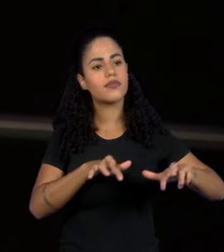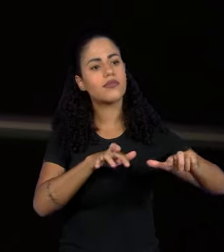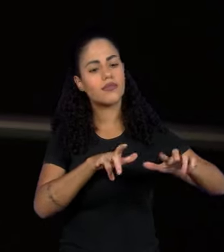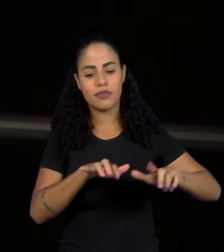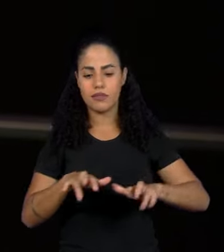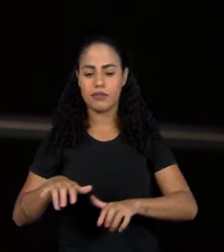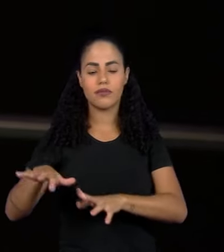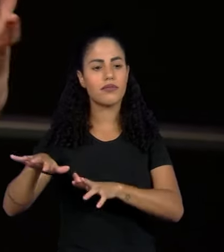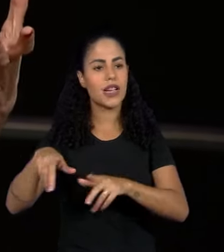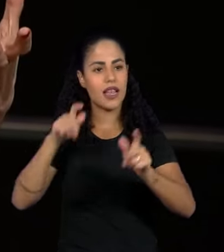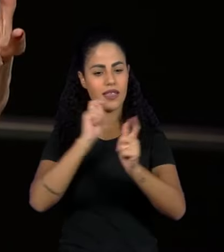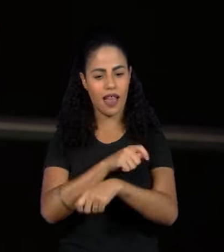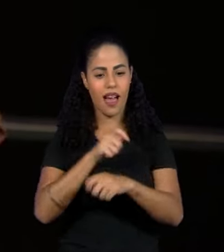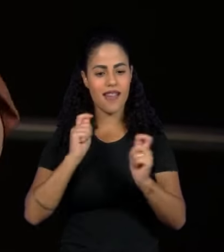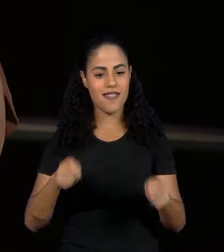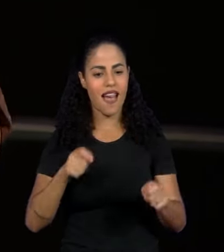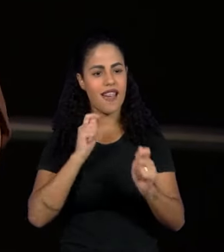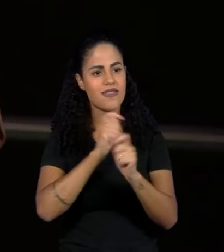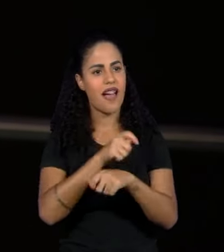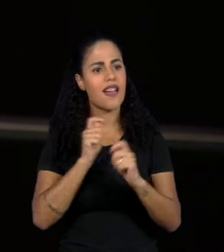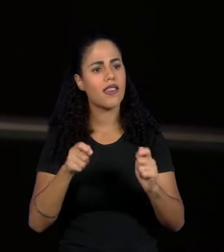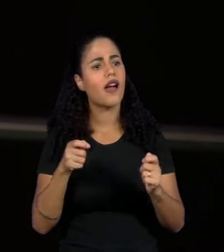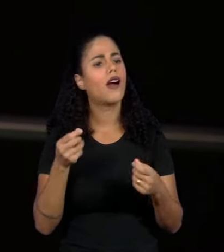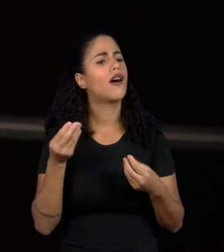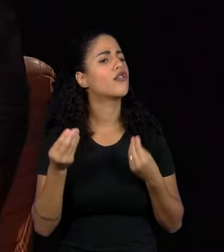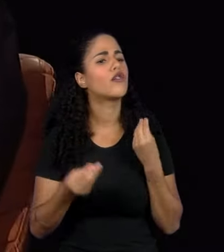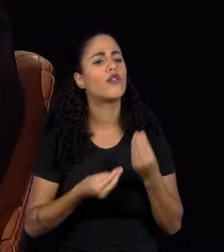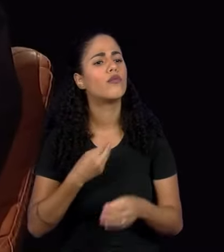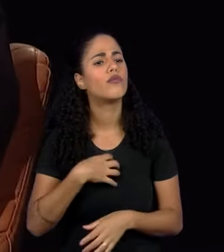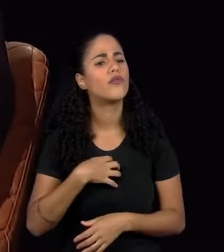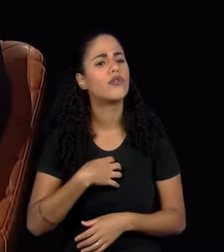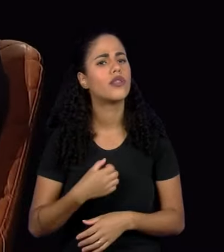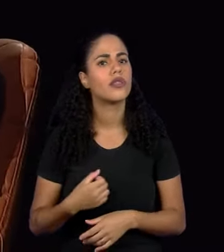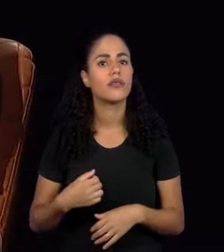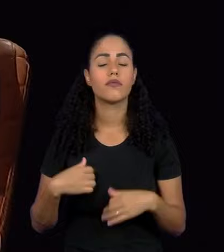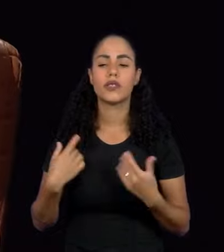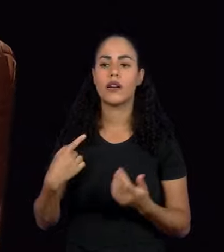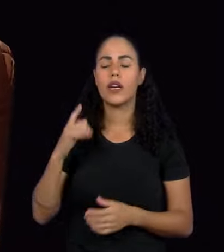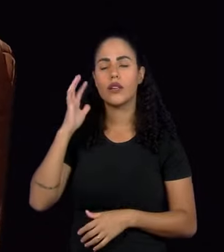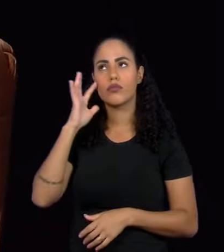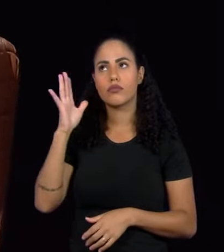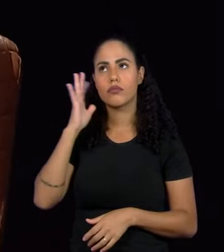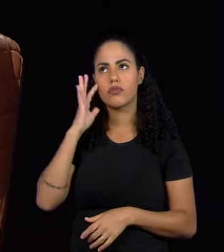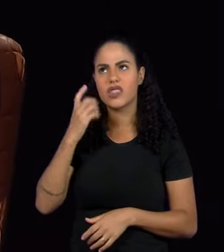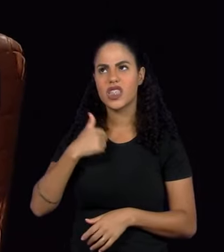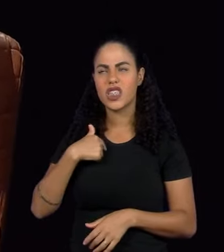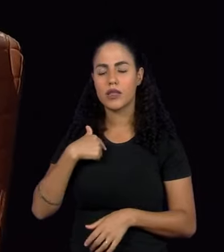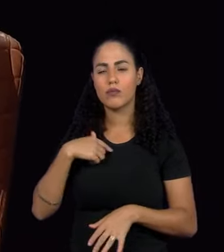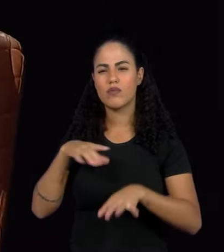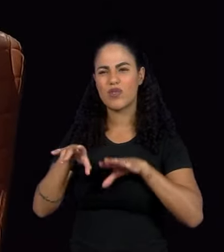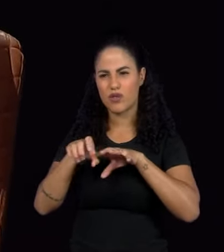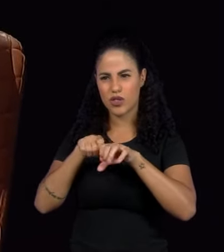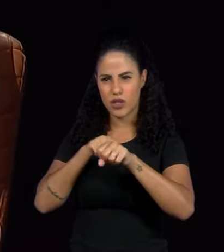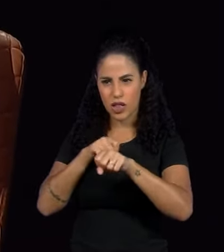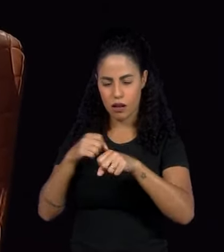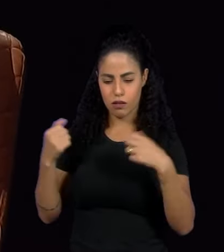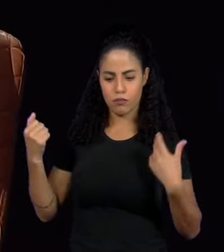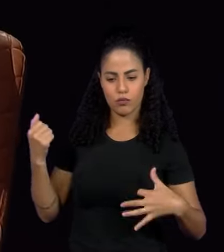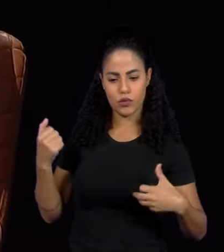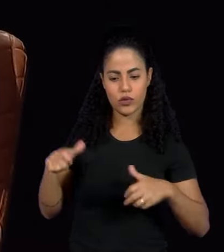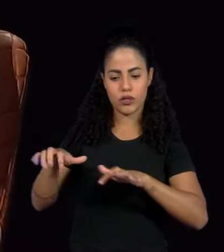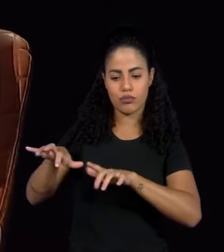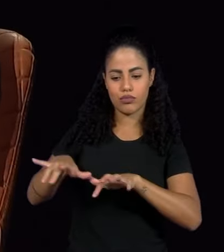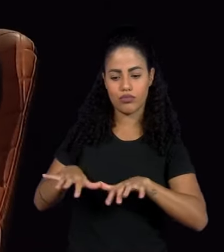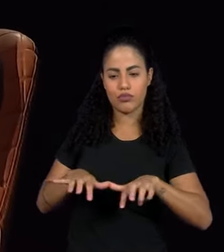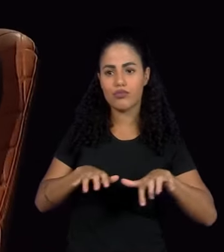bateria. E aí, não deu certo? Como é que foi? Cris, eu nunca pensei em ser músico, sinceramente. Eu gostava de música, eu colecionava